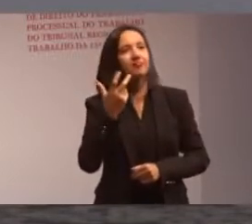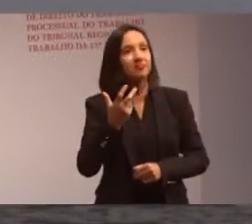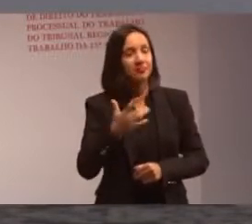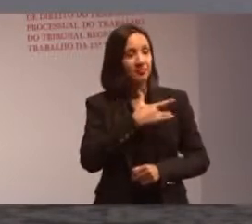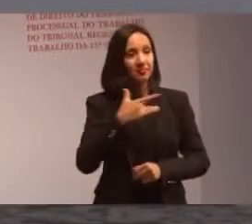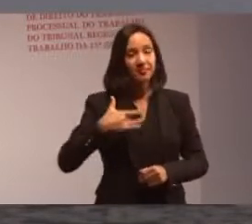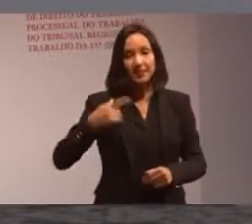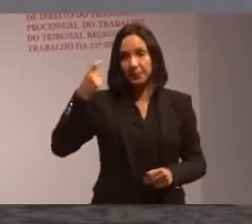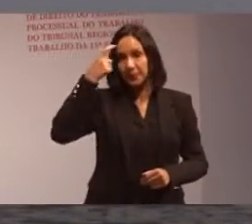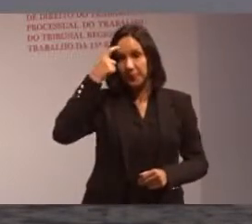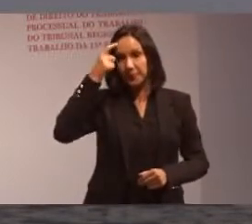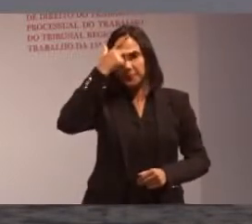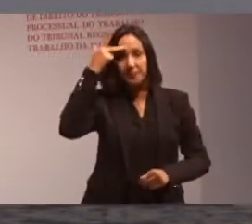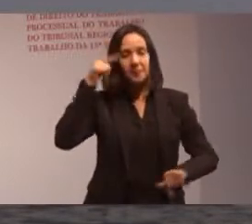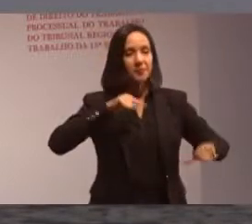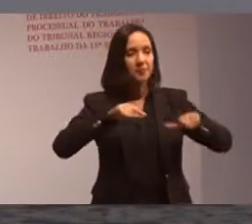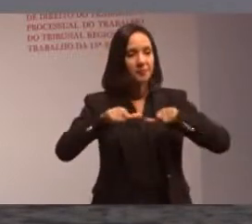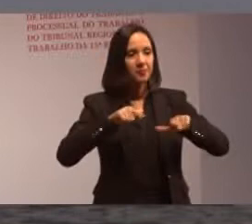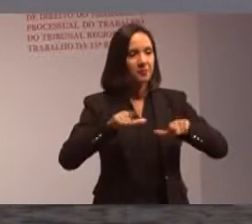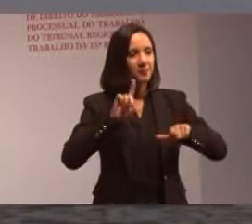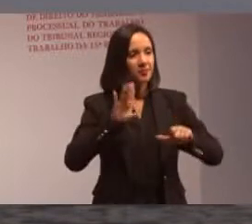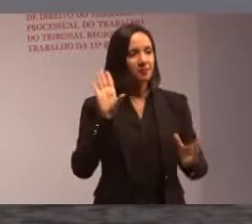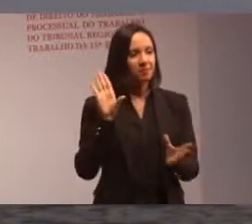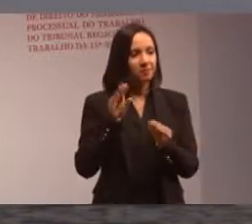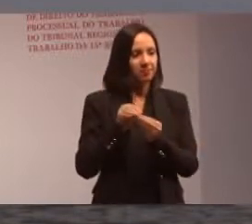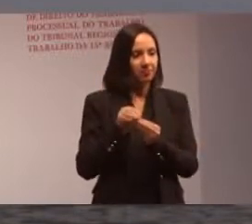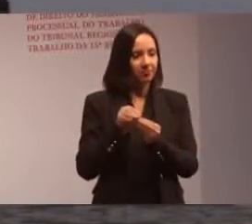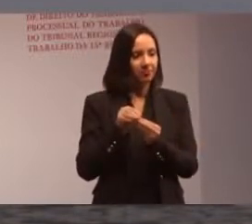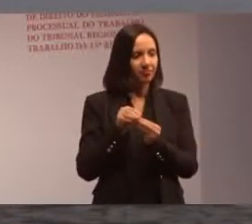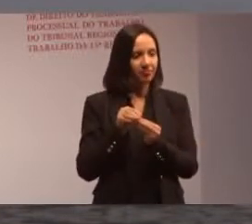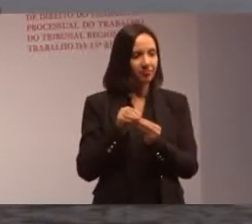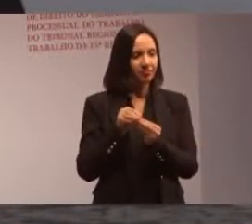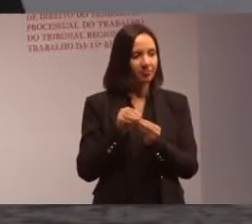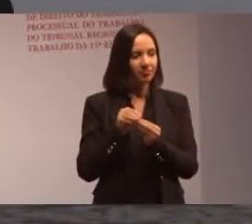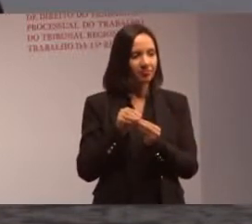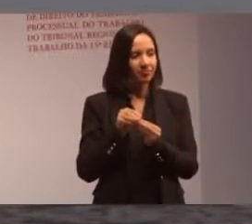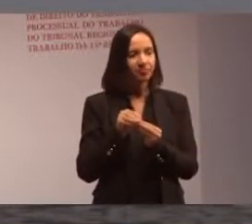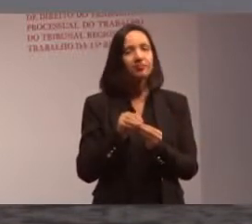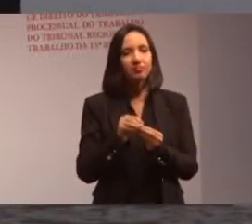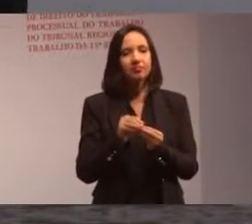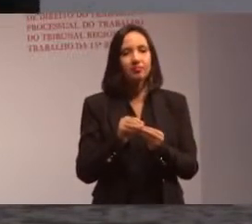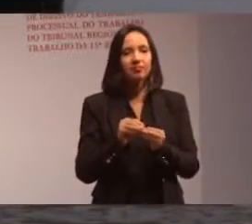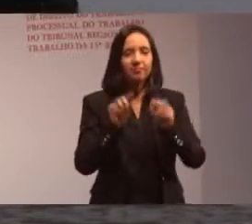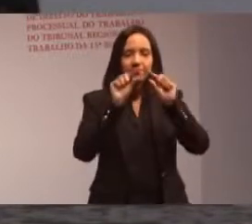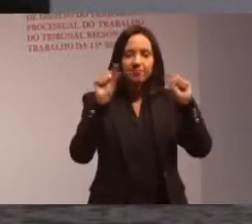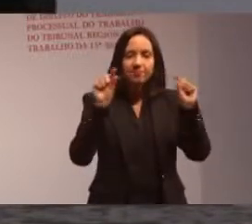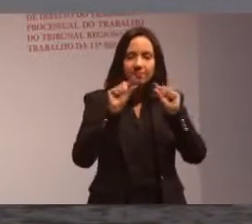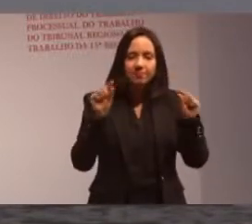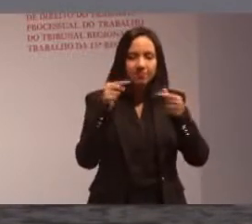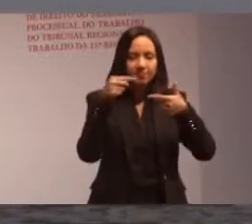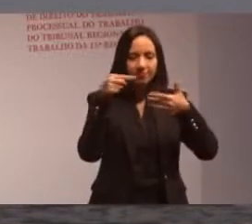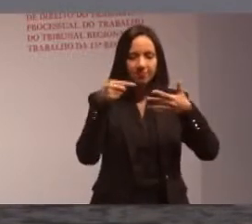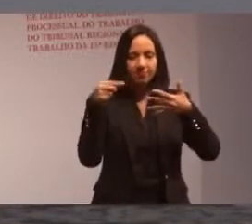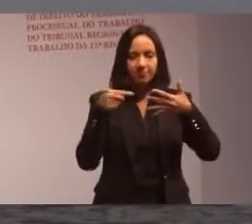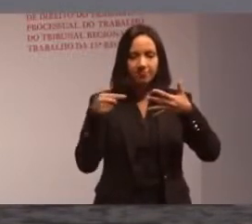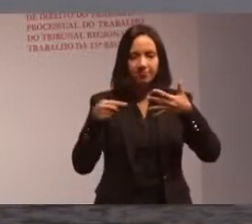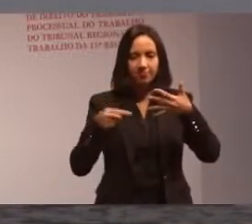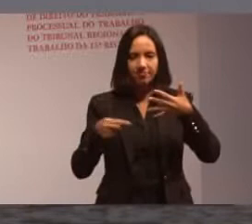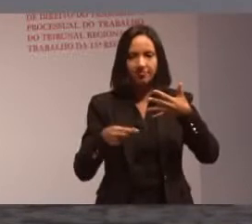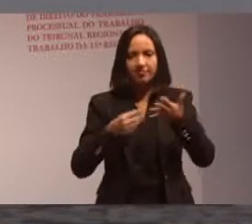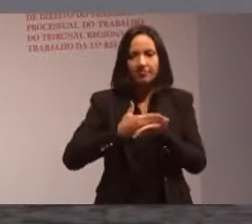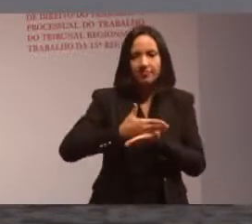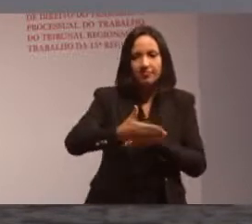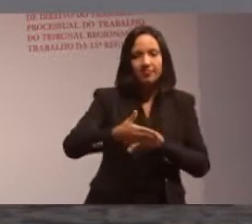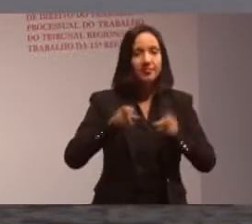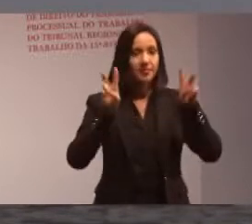trabalhador. Fiz apenas breves apontamentos aqui para